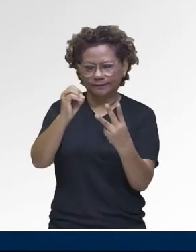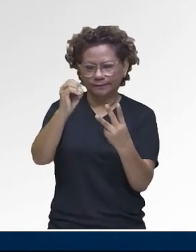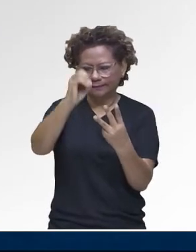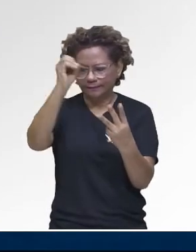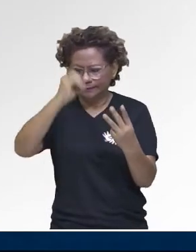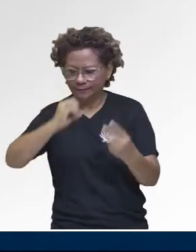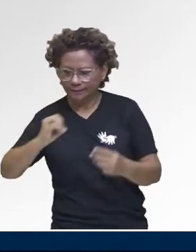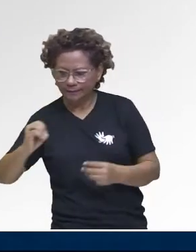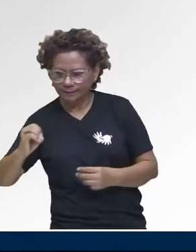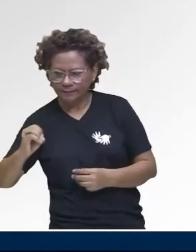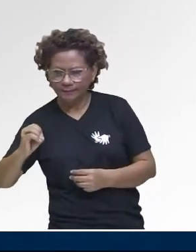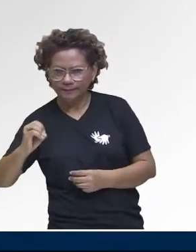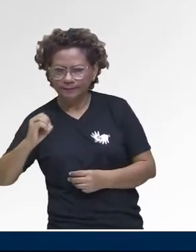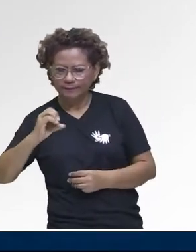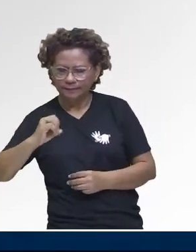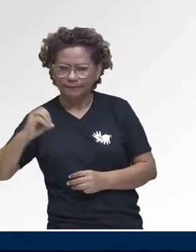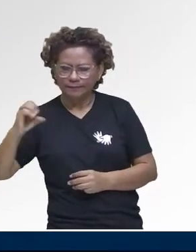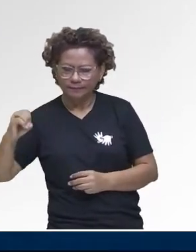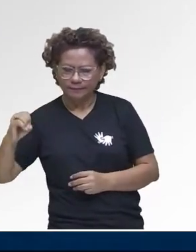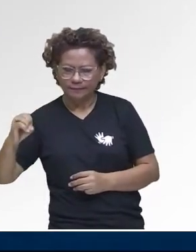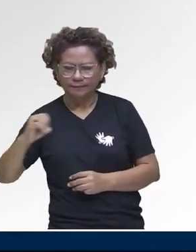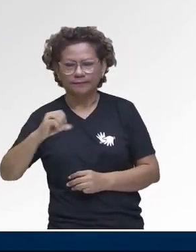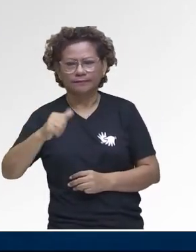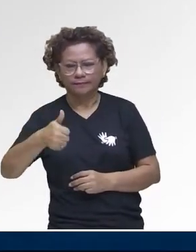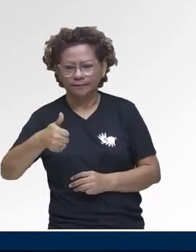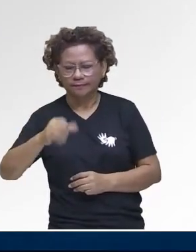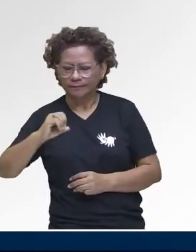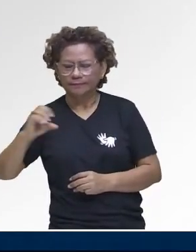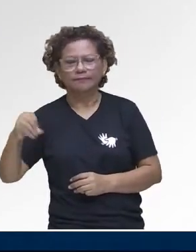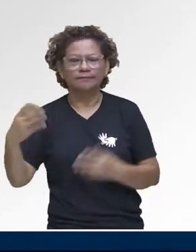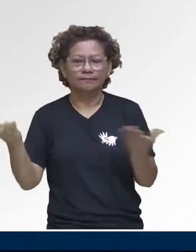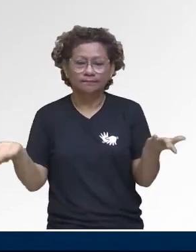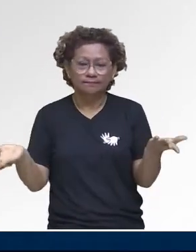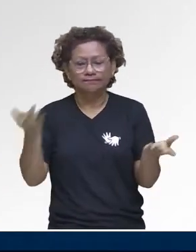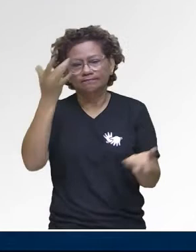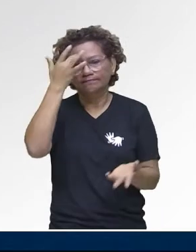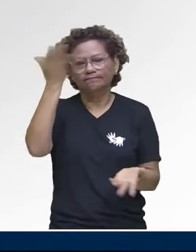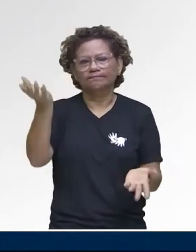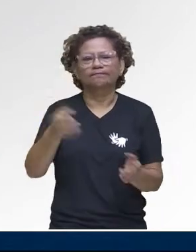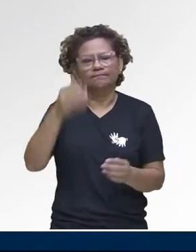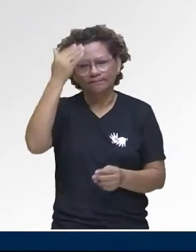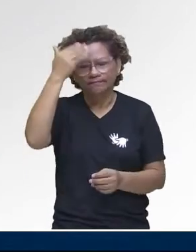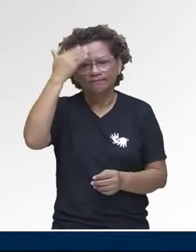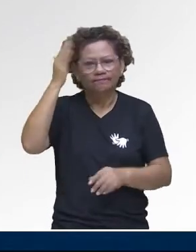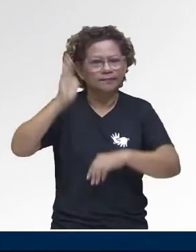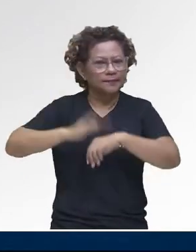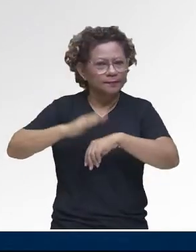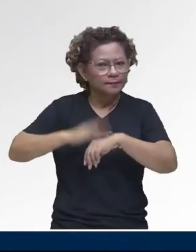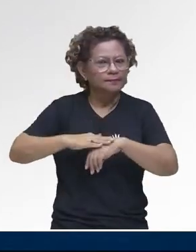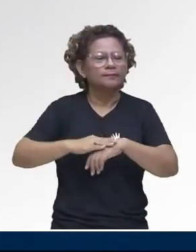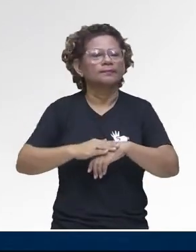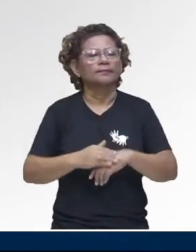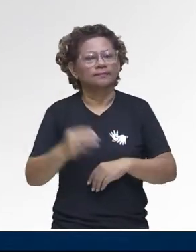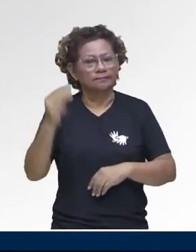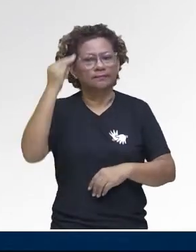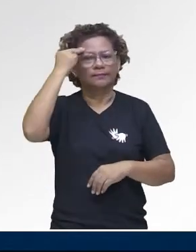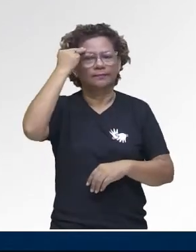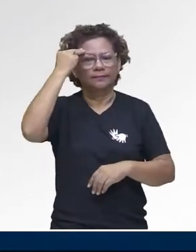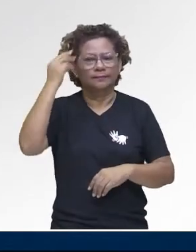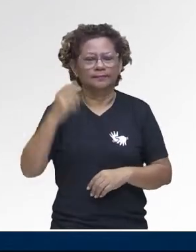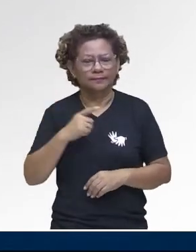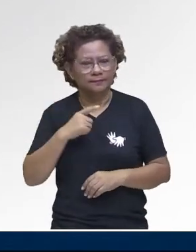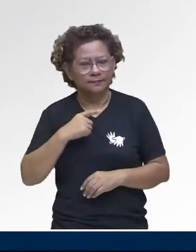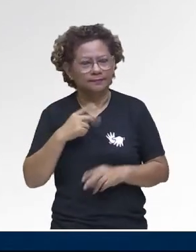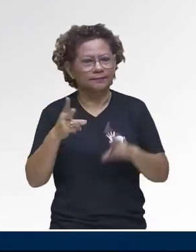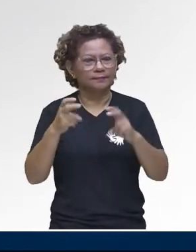0,05, só para a gente, né, complementar aqui o nosso entendimento. Olha só, mais uma vez, a nossa base com valor